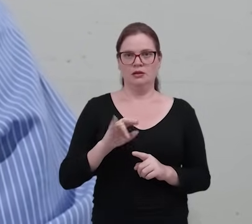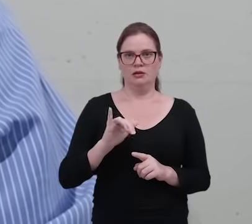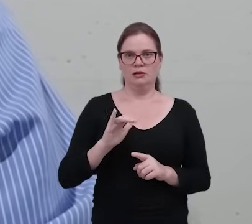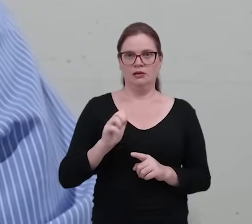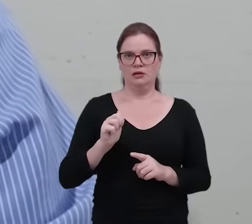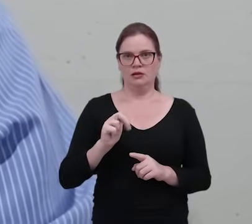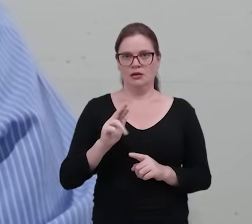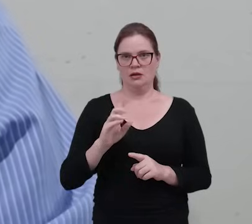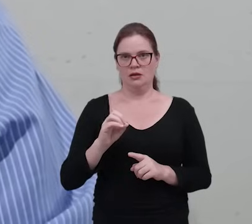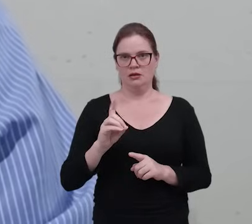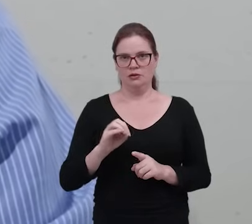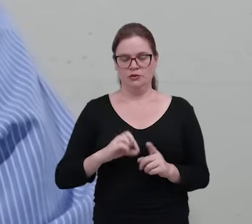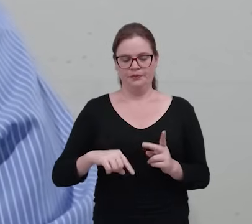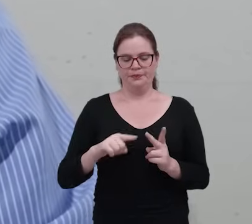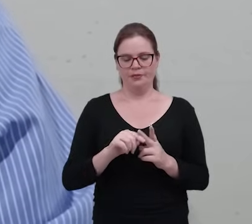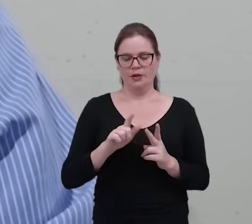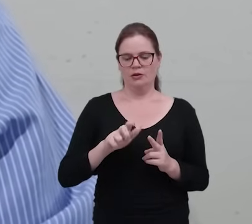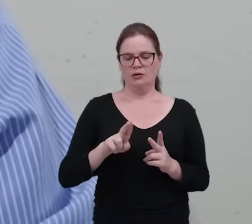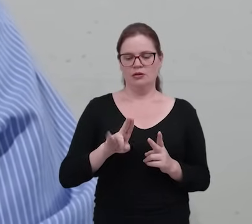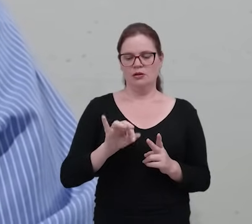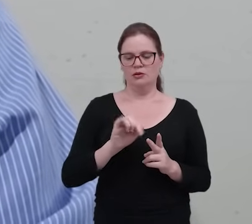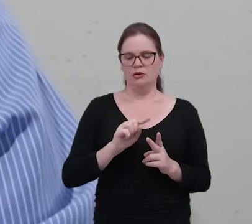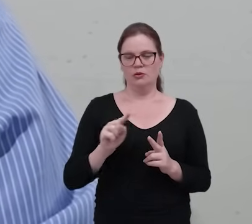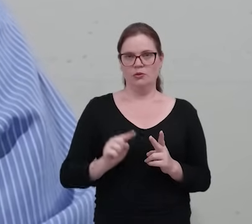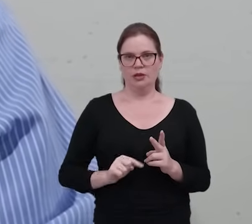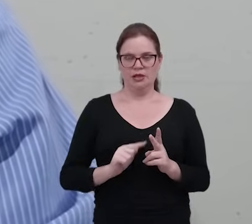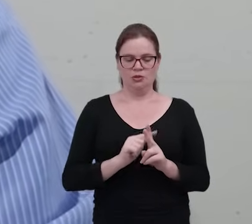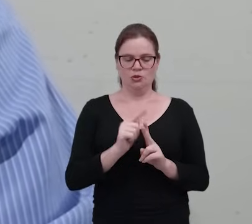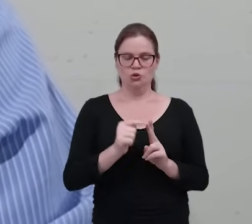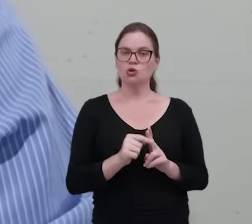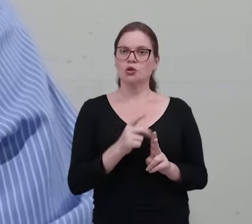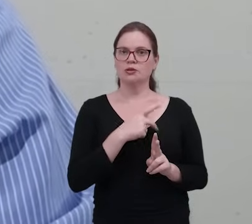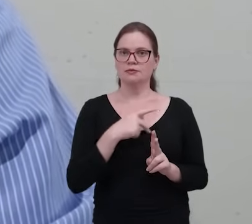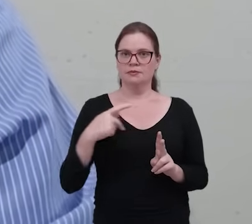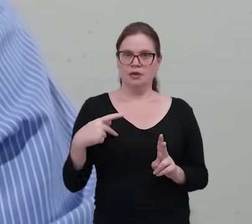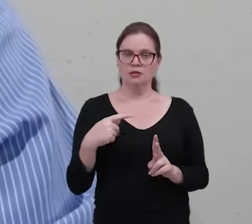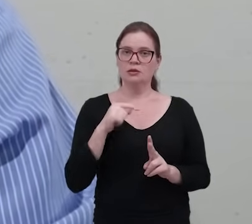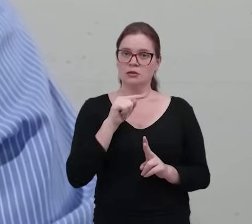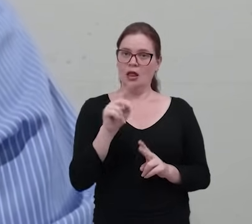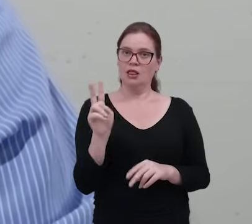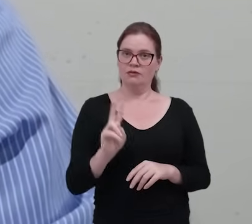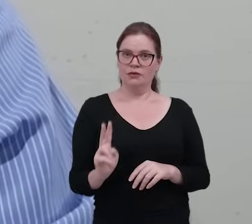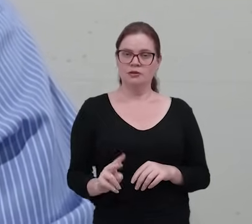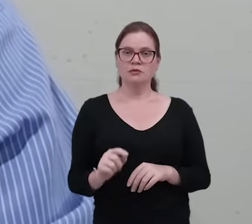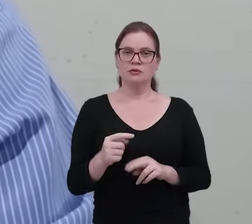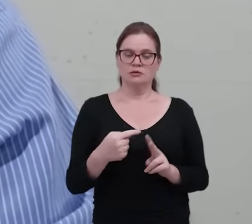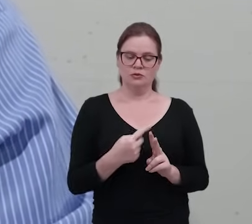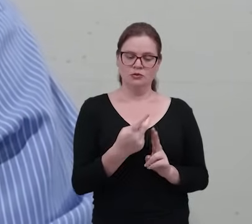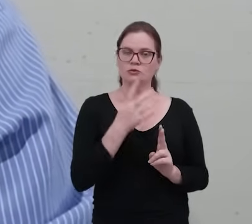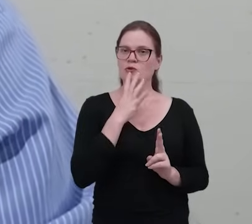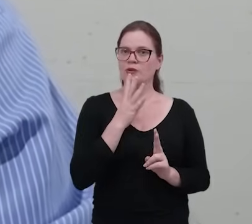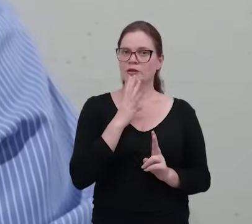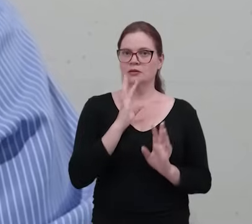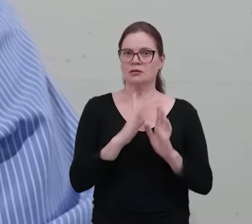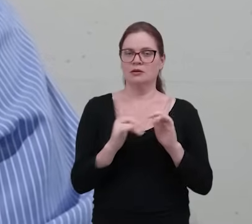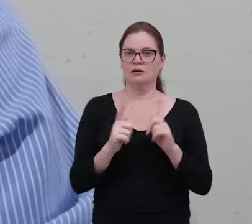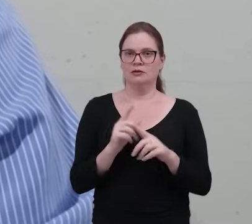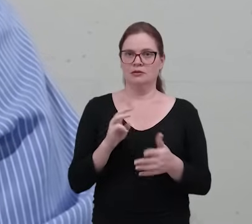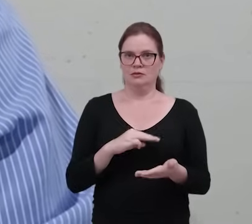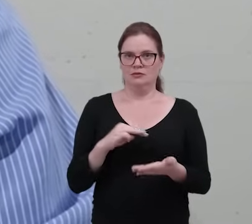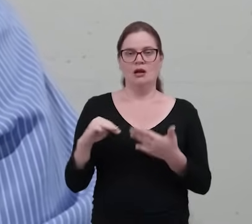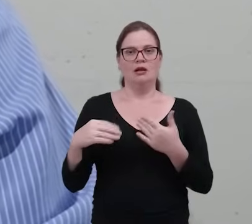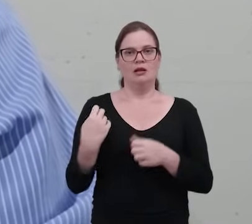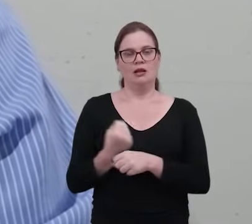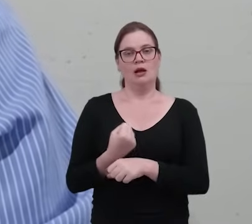Ricardo e pastor Luiz, pastores da Venezuela com suas igrejas, que conheceram a